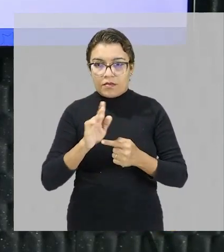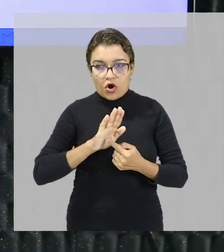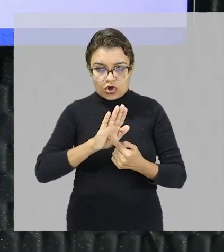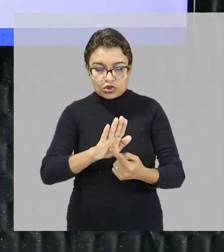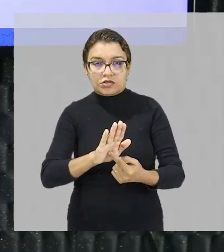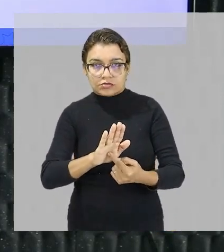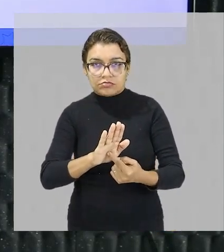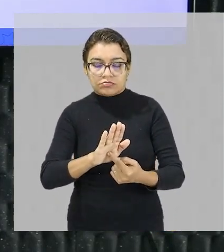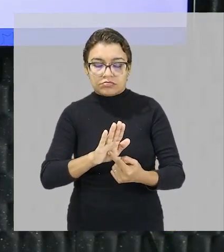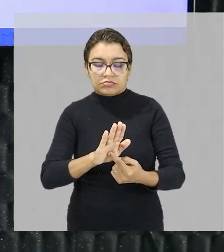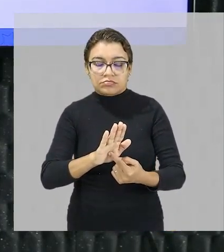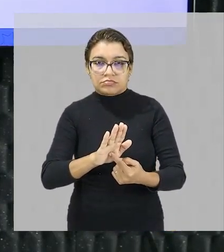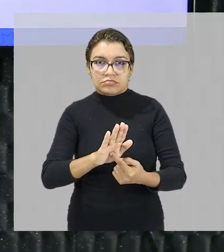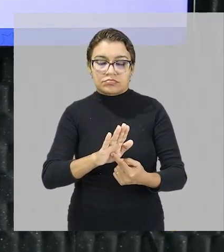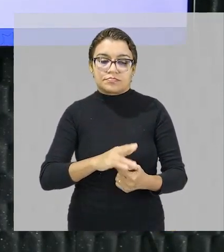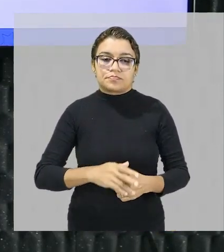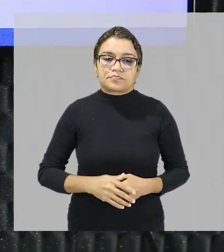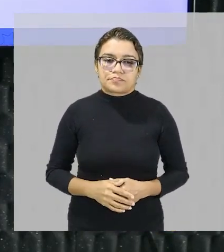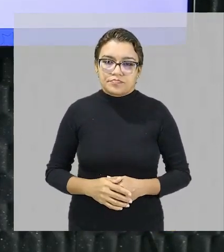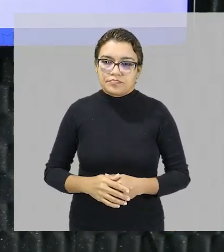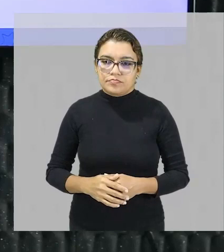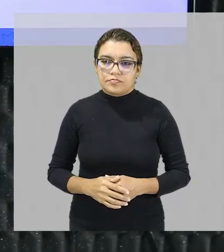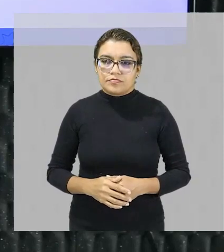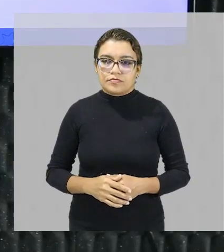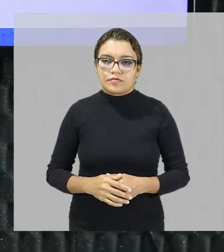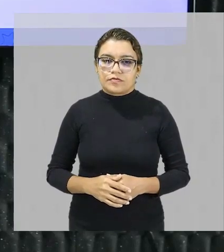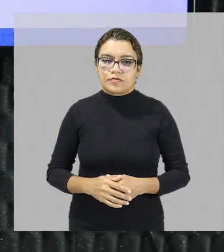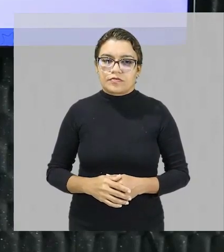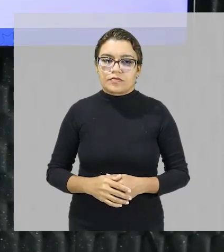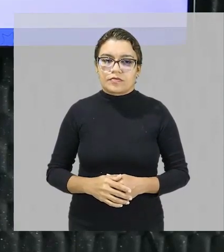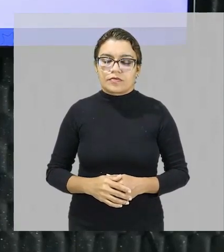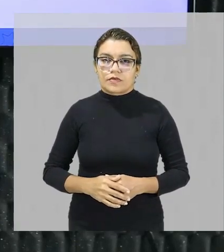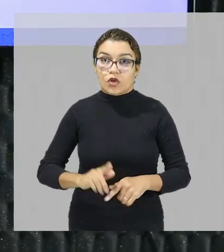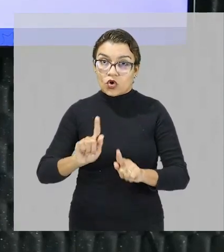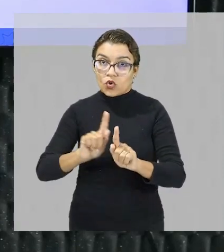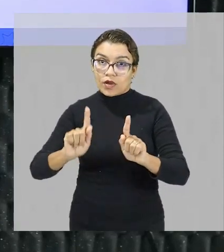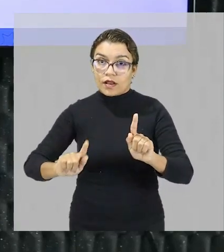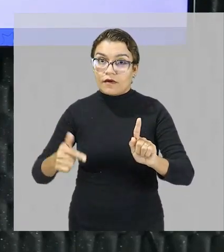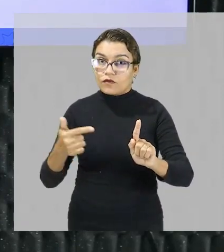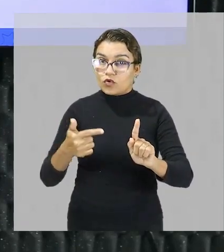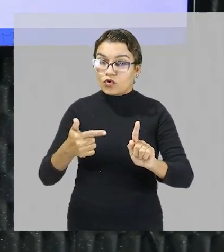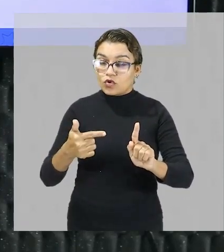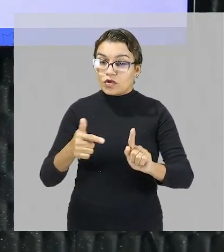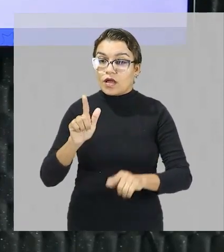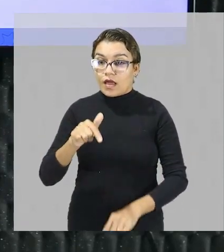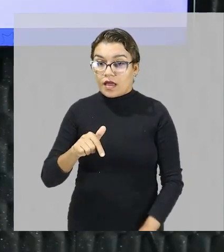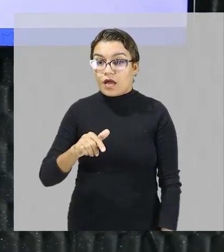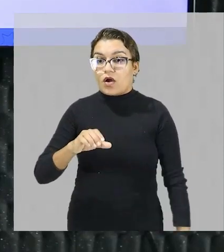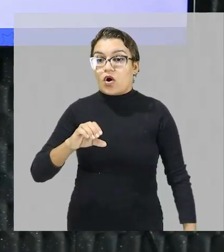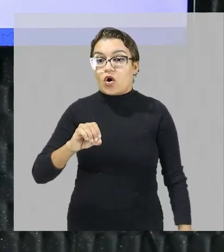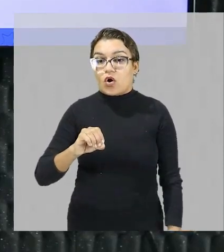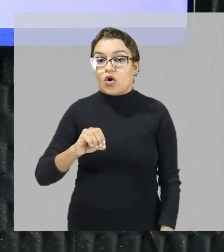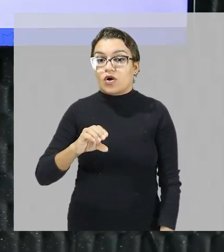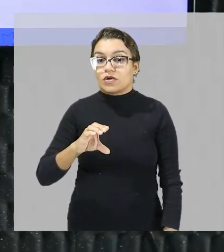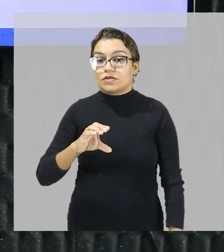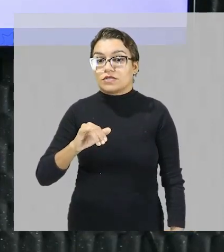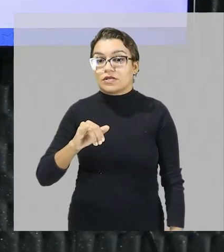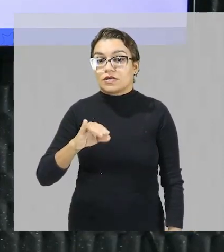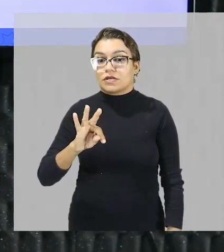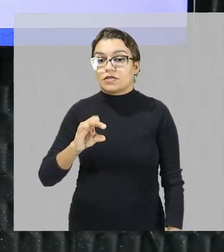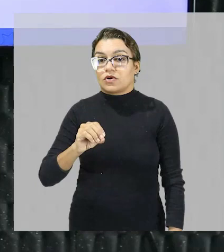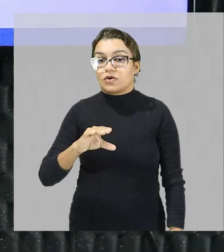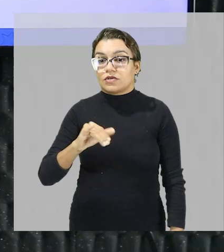1 referir-se ao nível de LH e o gráfico 2 aos níveis de ocitocina, Ana Cristina